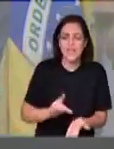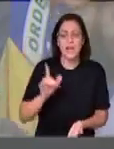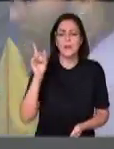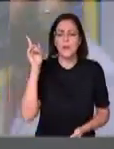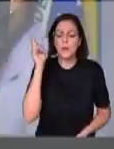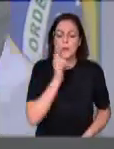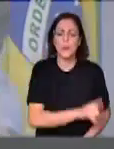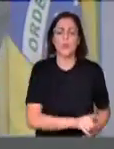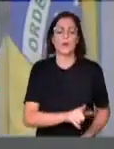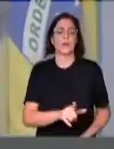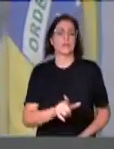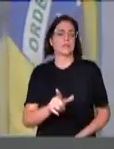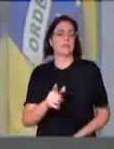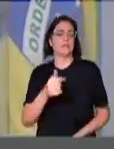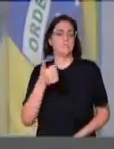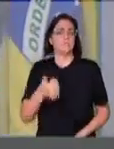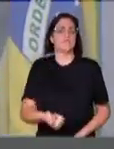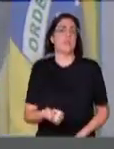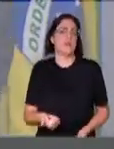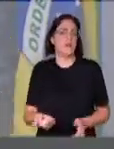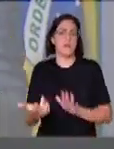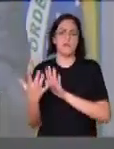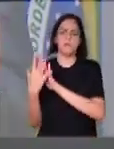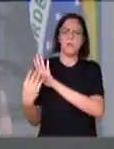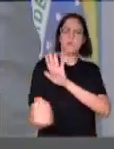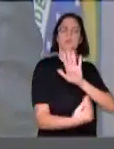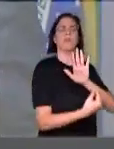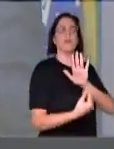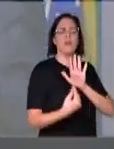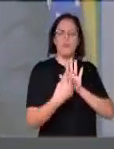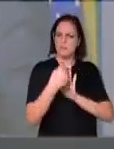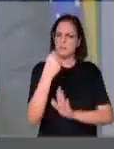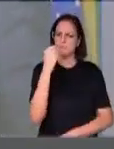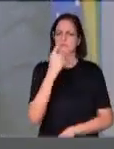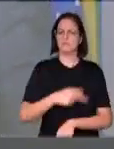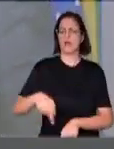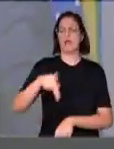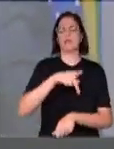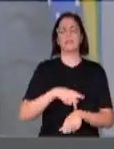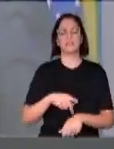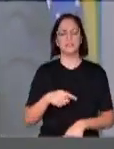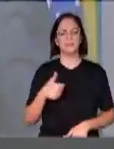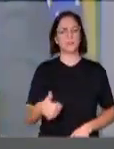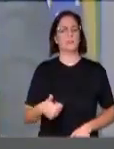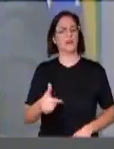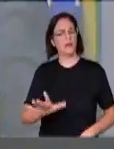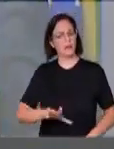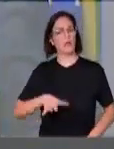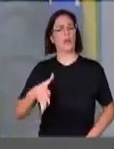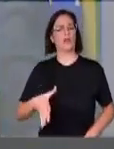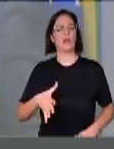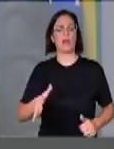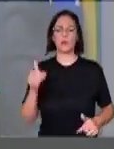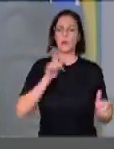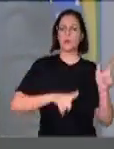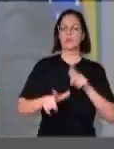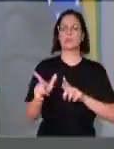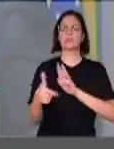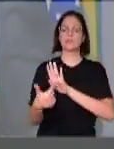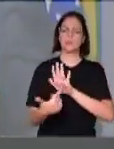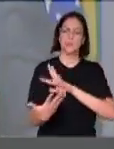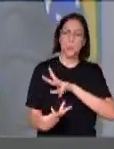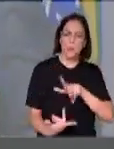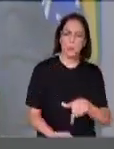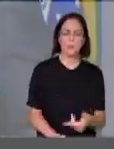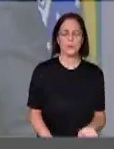um grande exemplo e um grande país para a nossa gente, com altivez para o mundo.